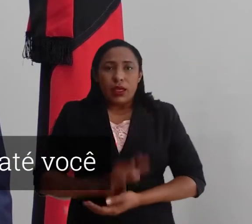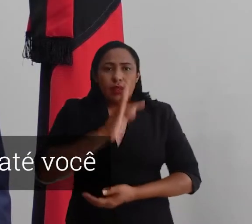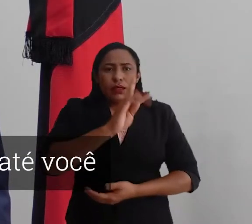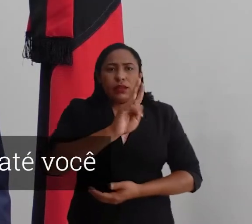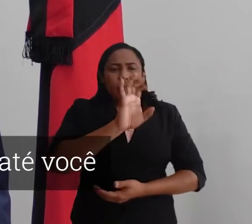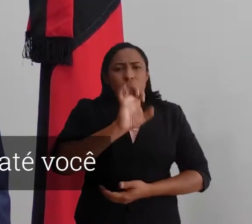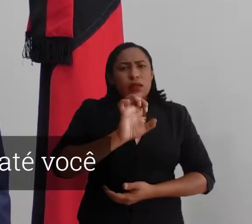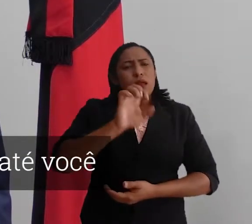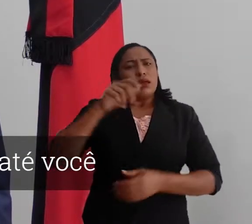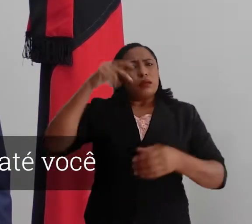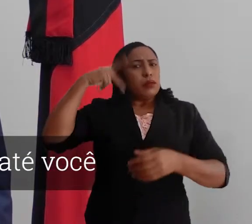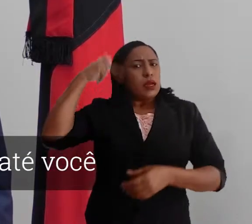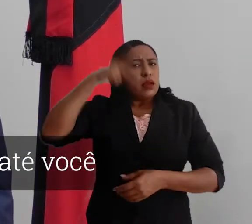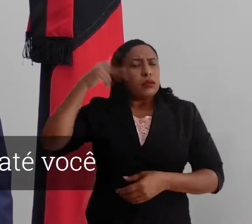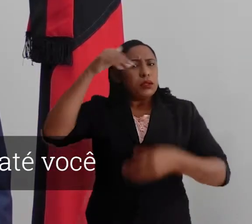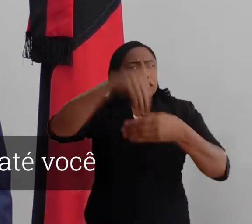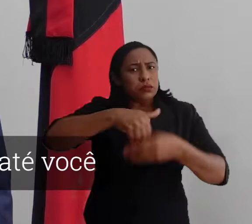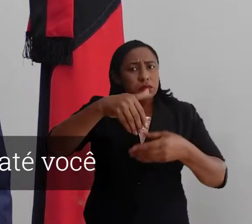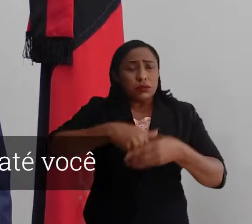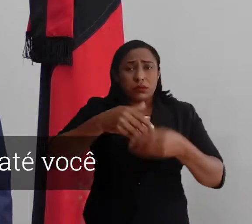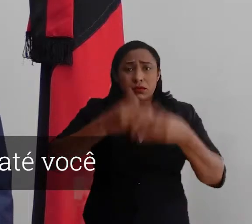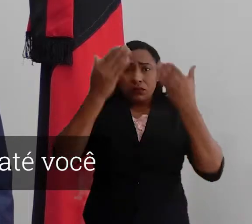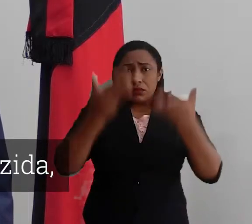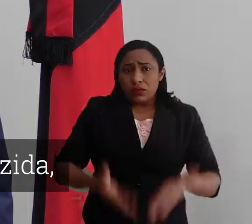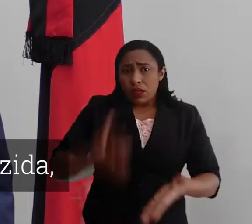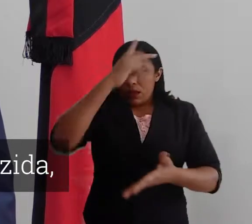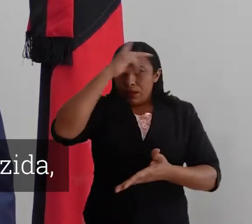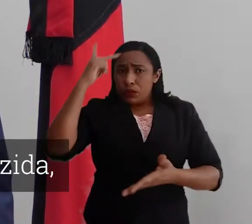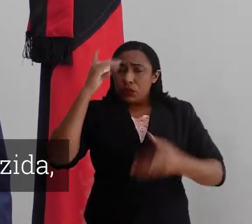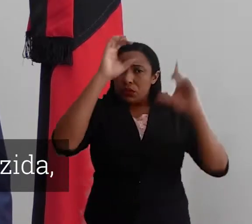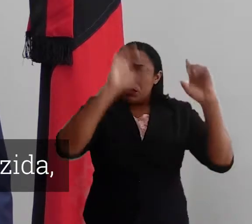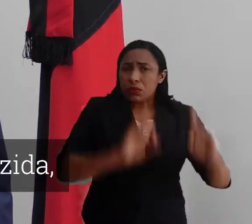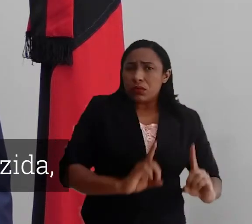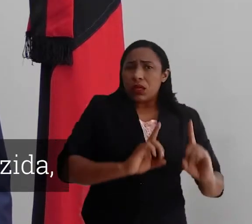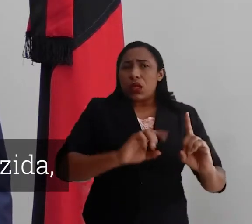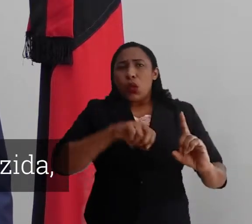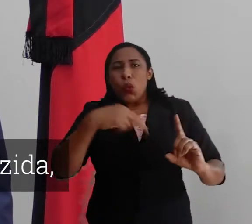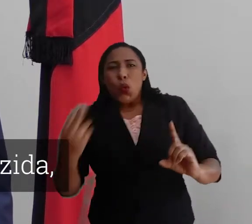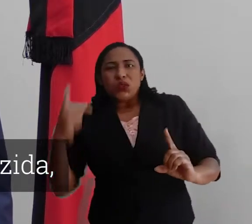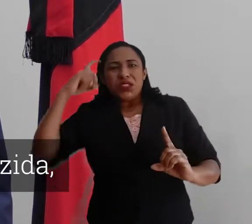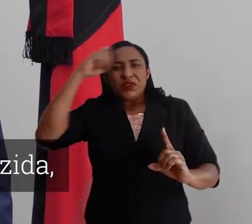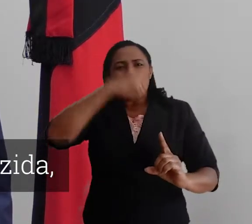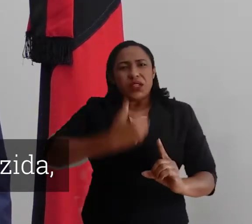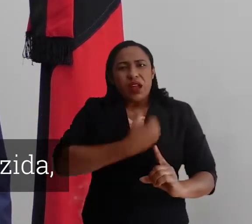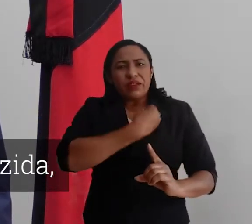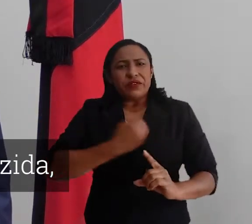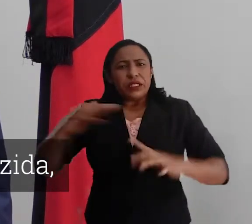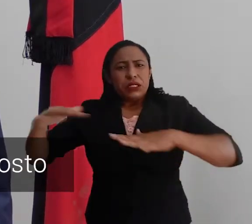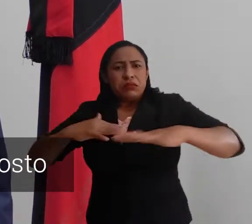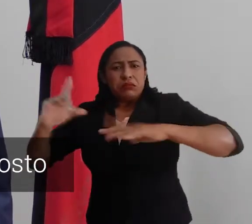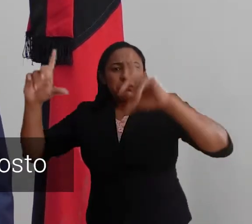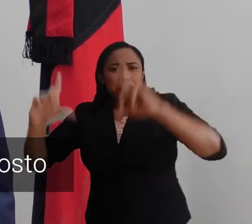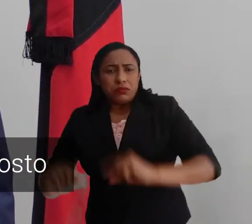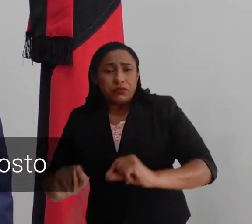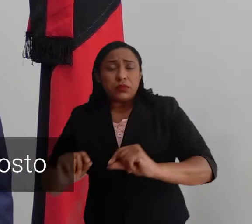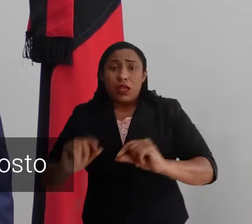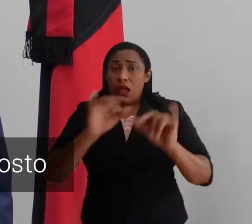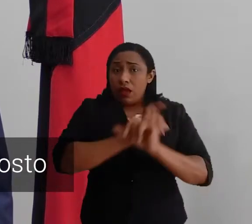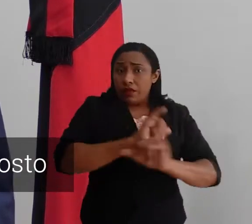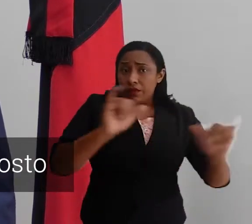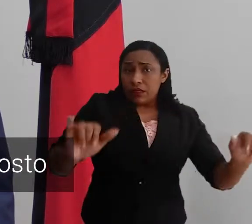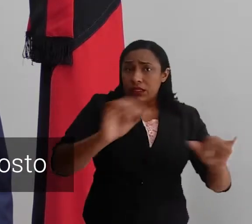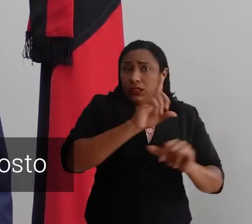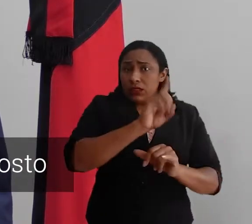O Tribunal Regional Eleitoral da Paraíba vem até você, eleitor com deficiência ou mobilidade reduzida,